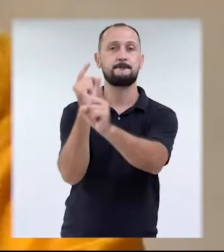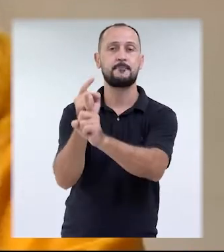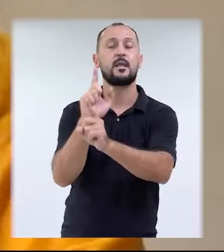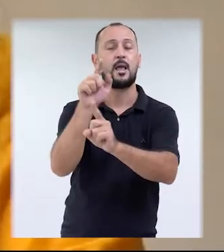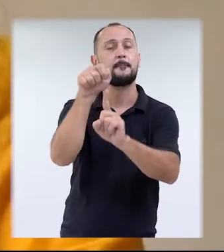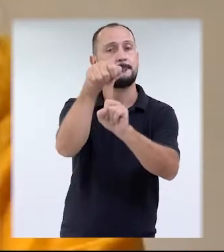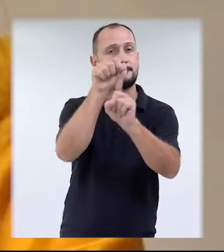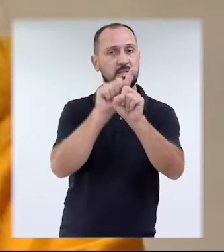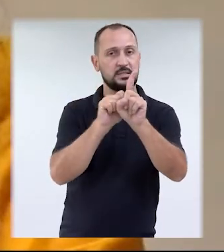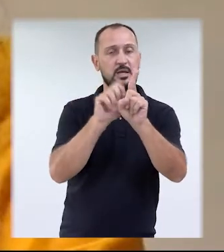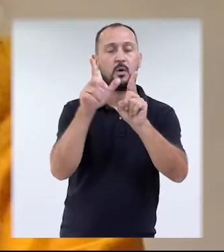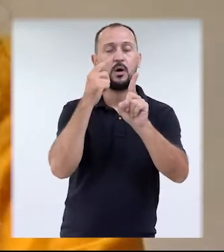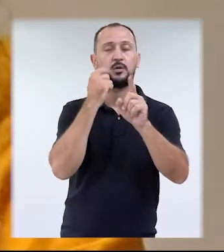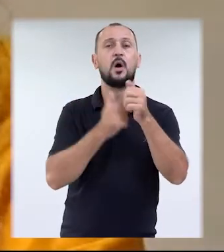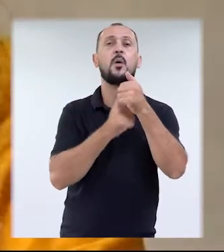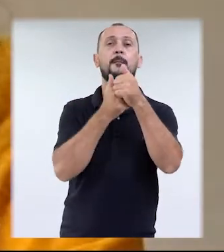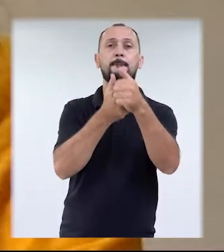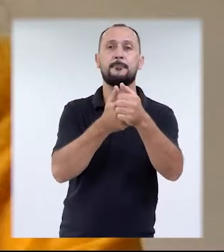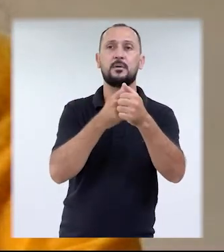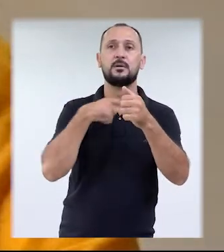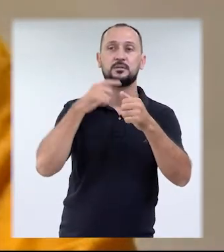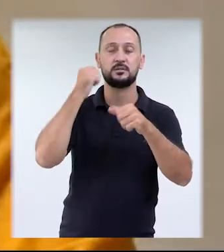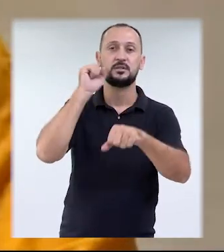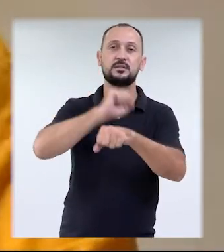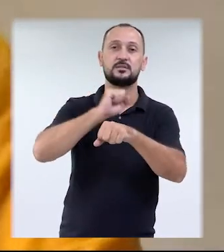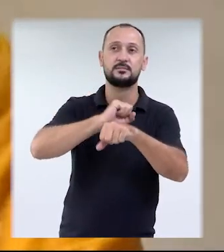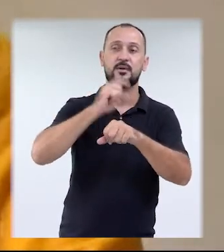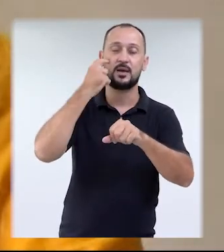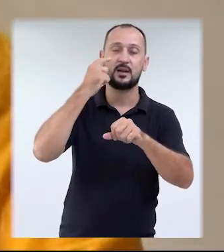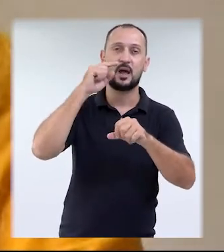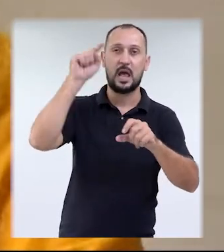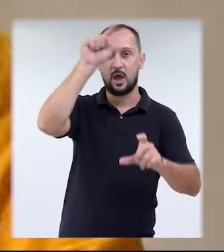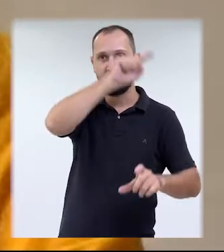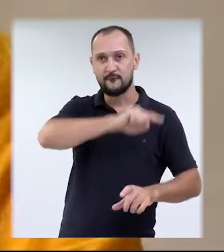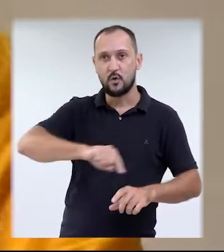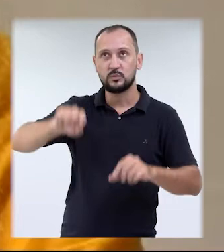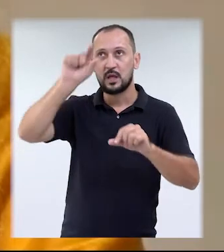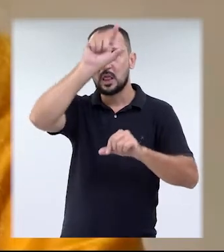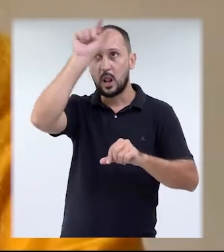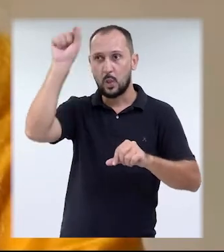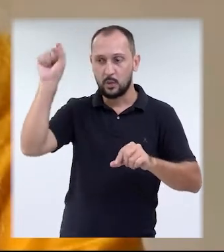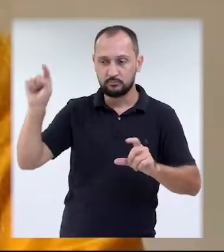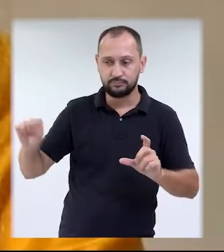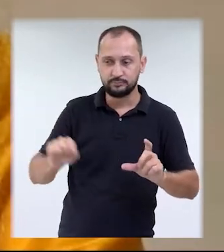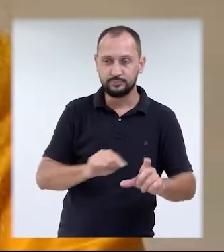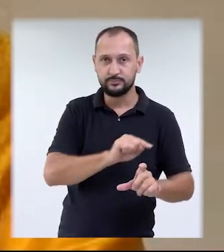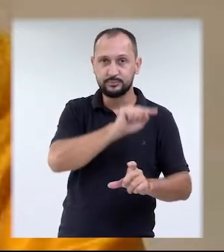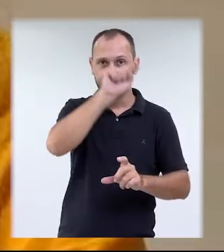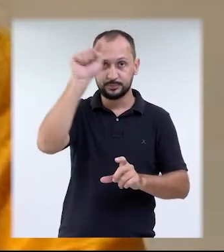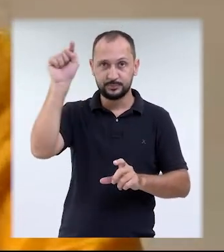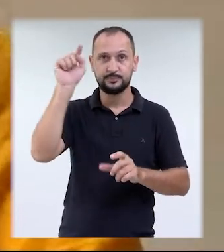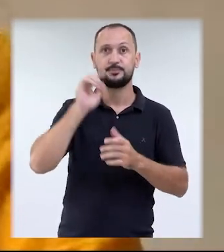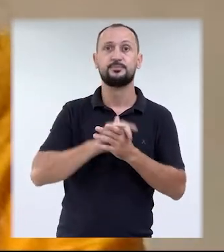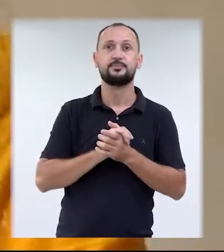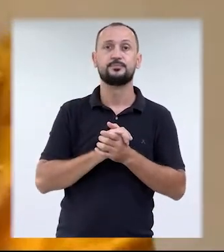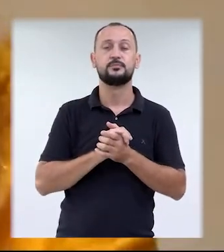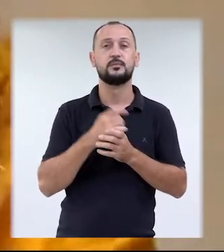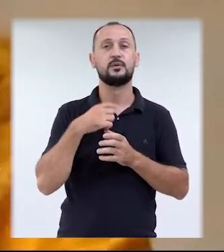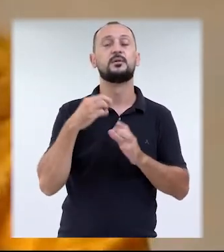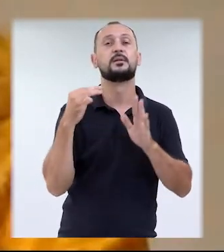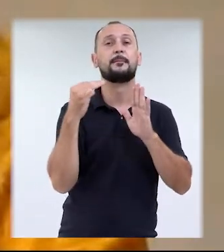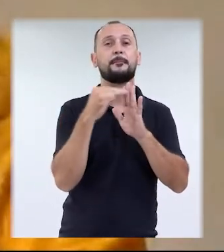são mensais, né? A gente acompanha o ciclo lunar, então a gente também faz